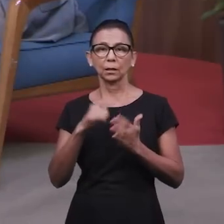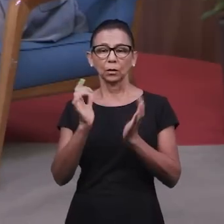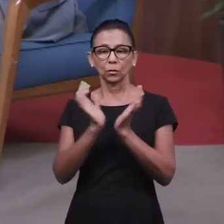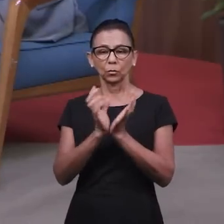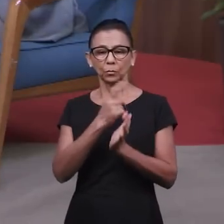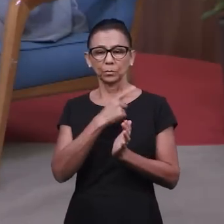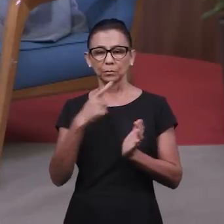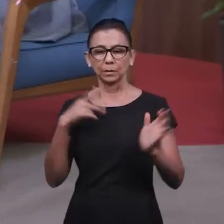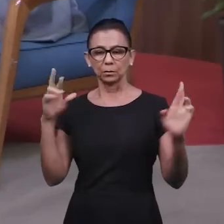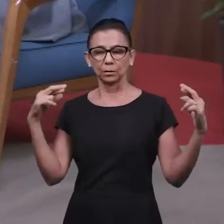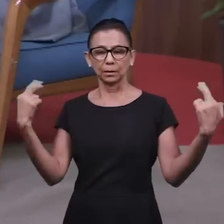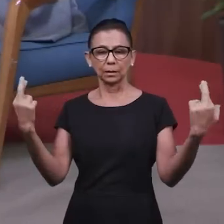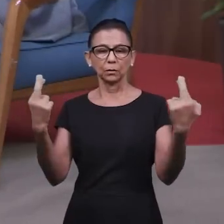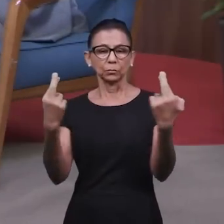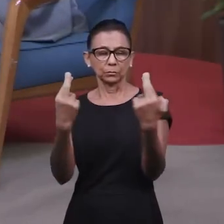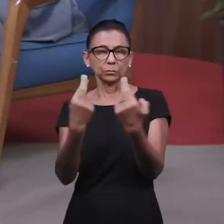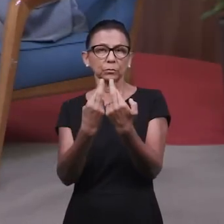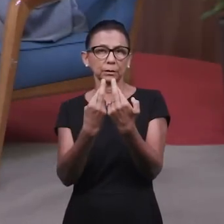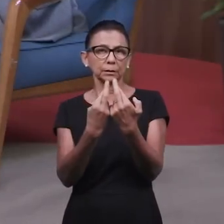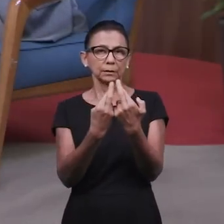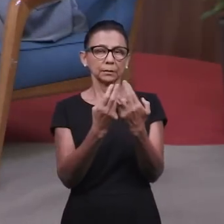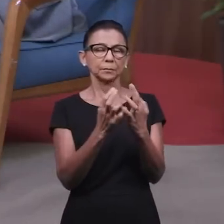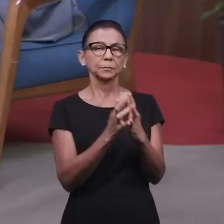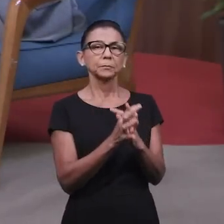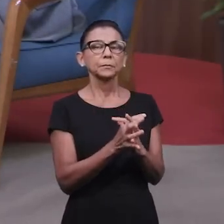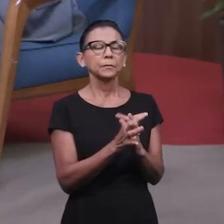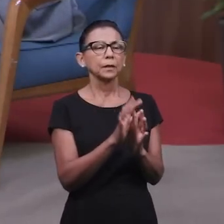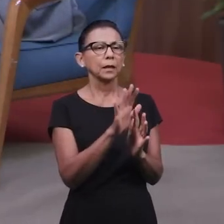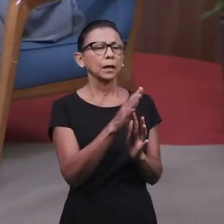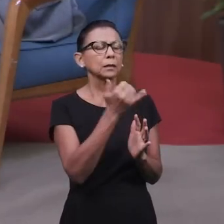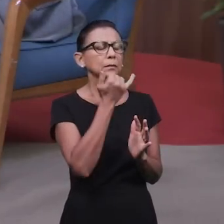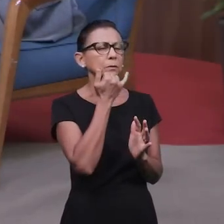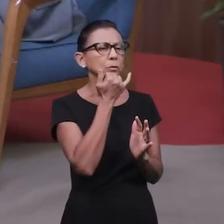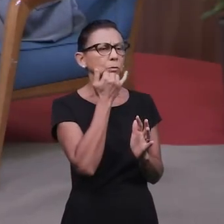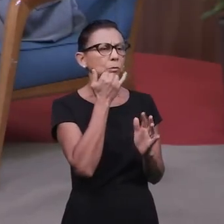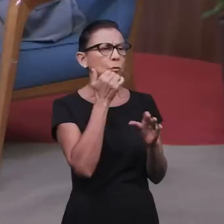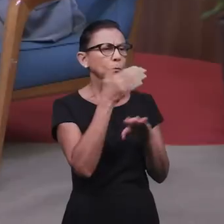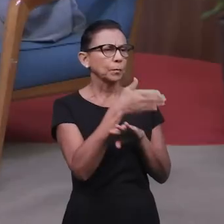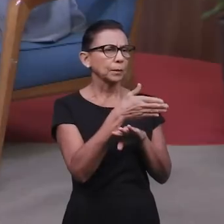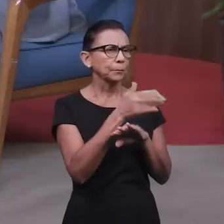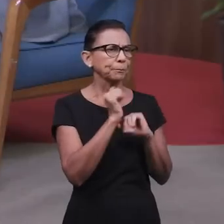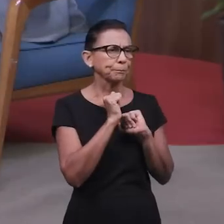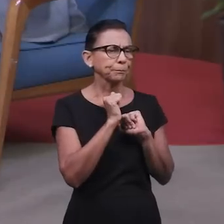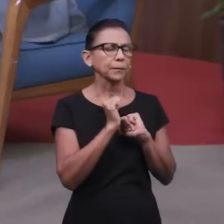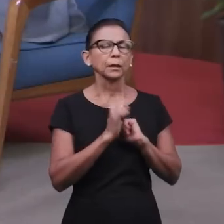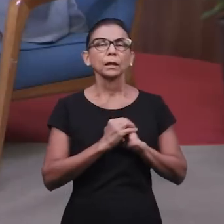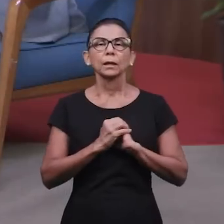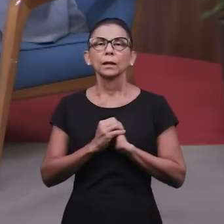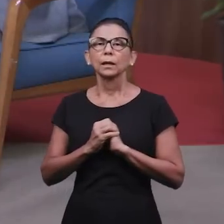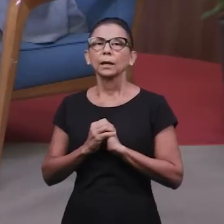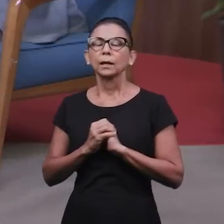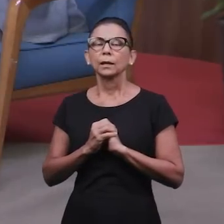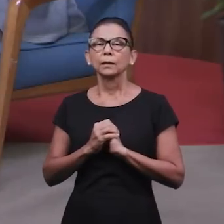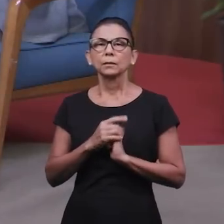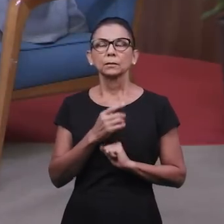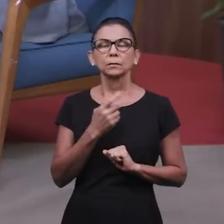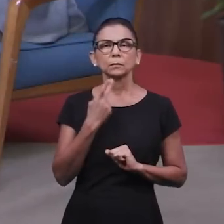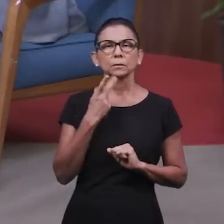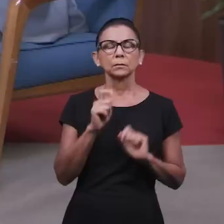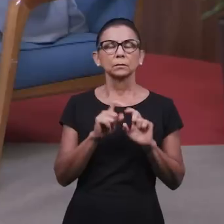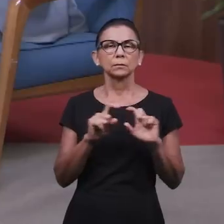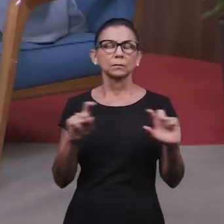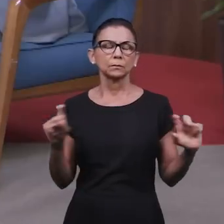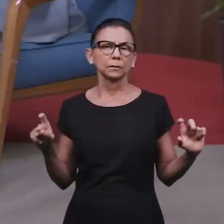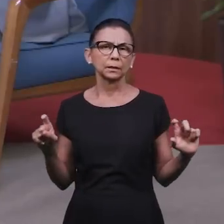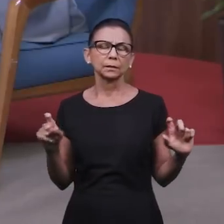Ele Aliás, me perdoe e me permita também te interromper, Daniel. Você falou essa expressão e nós